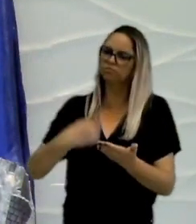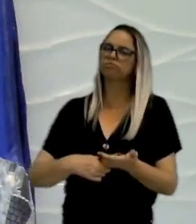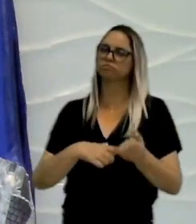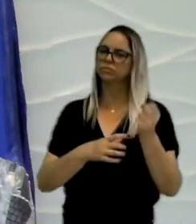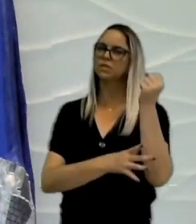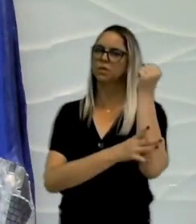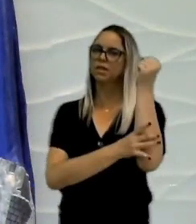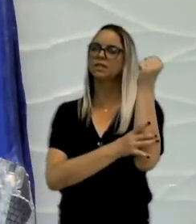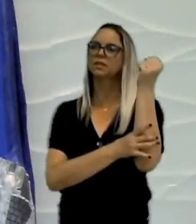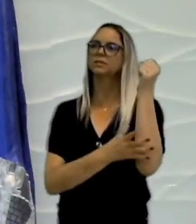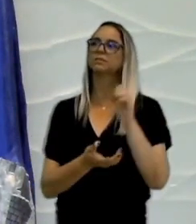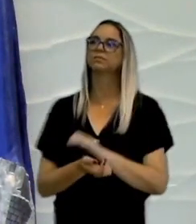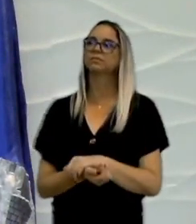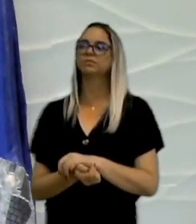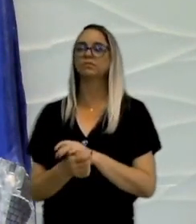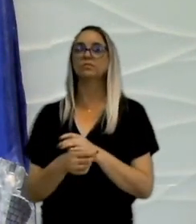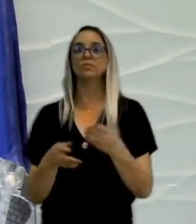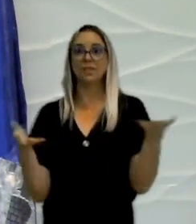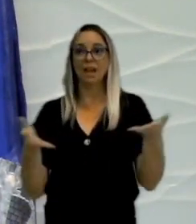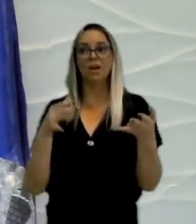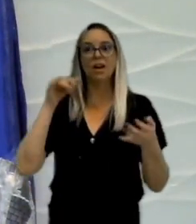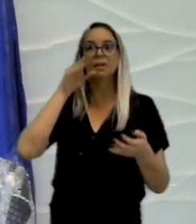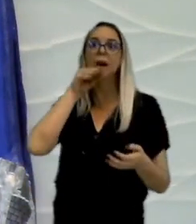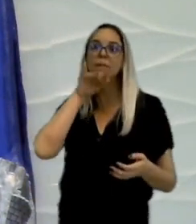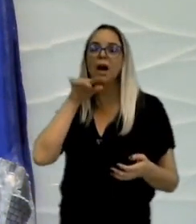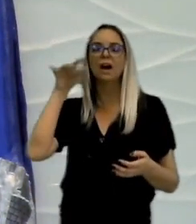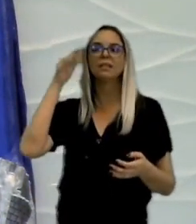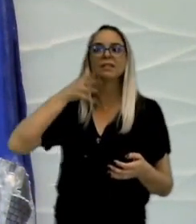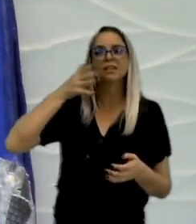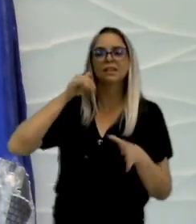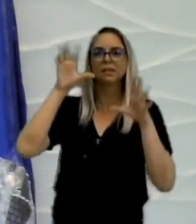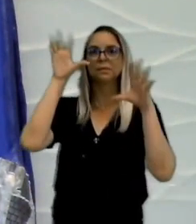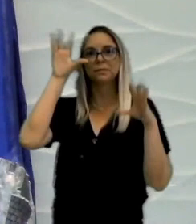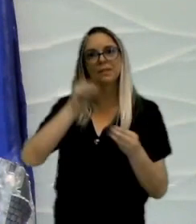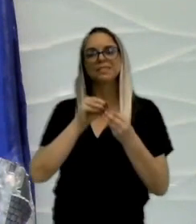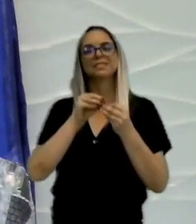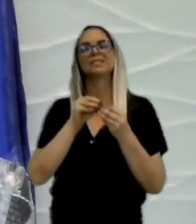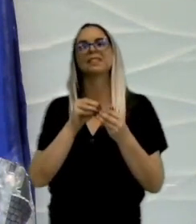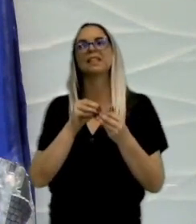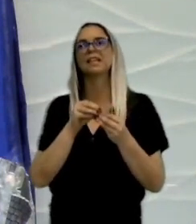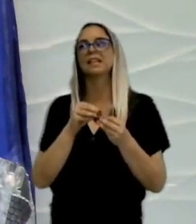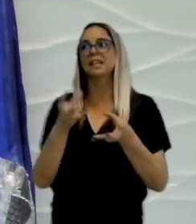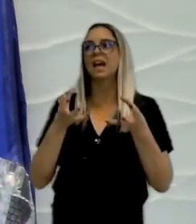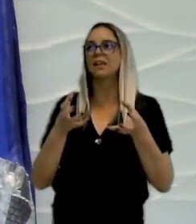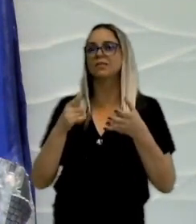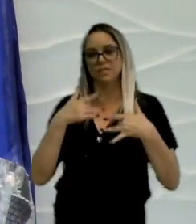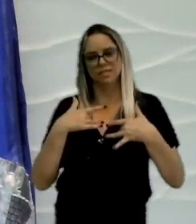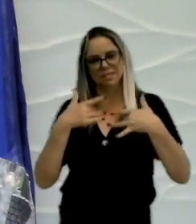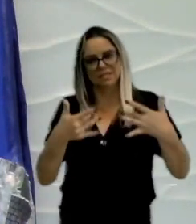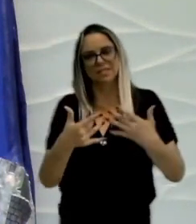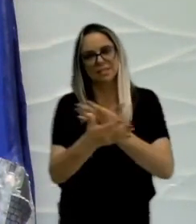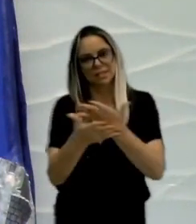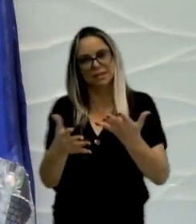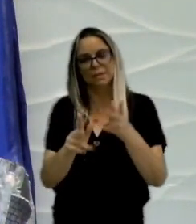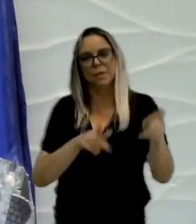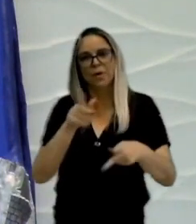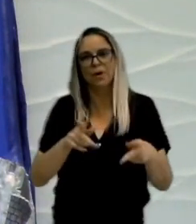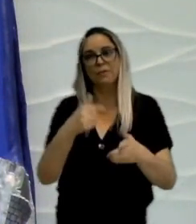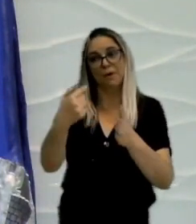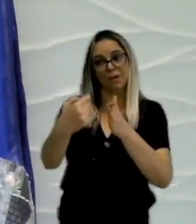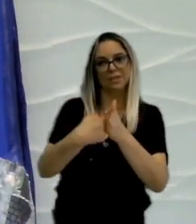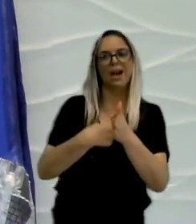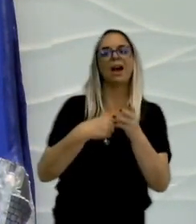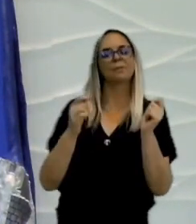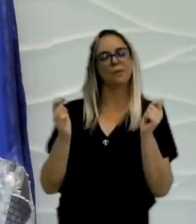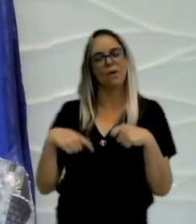segurança. Quero encerrar meu pronunciamento me colocando sempre à disposição dos interesses da nossa população para juntos